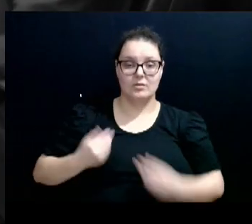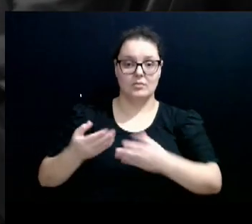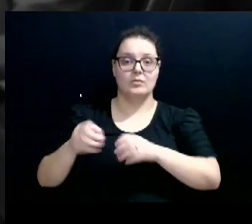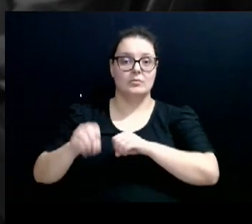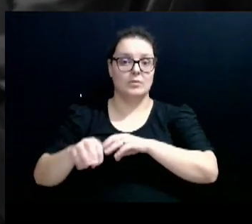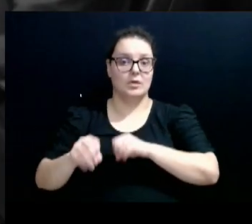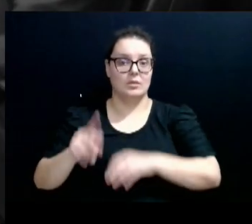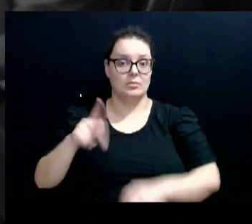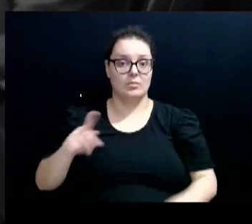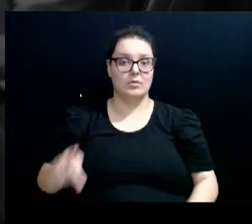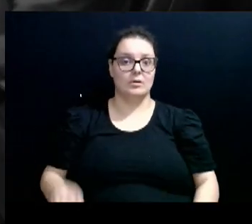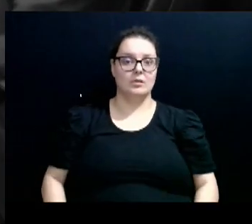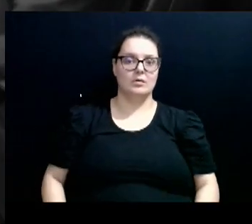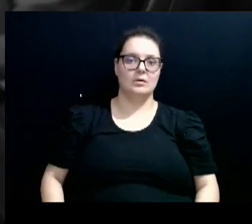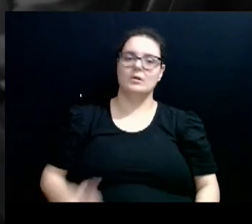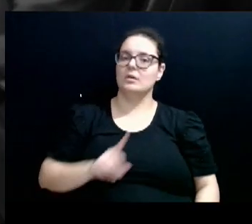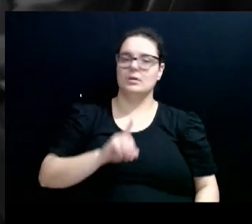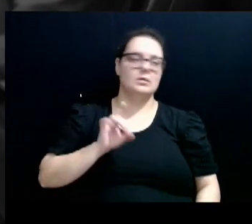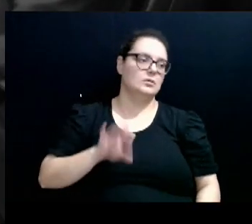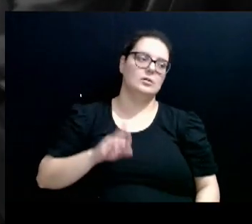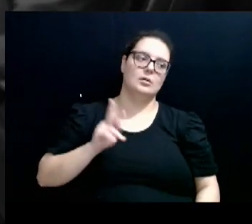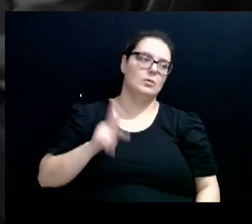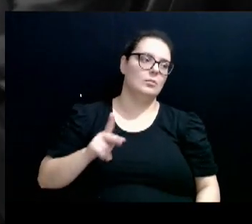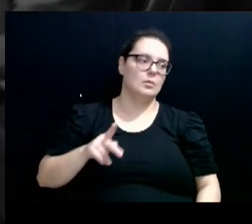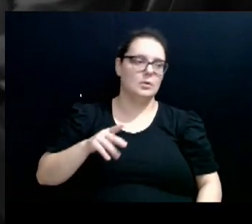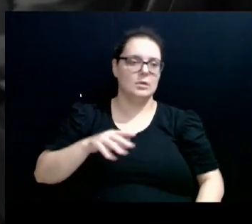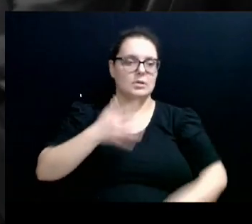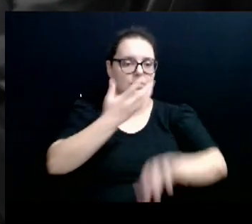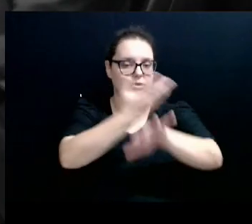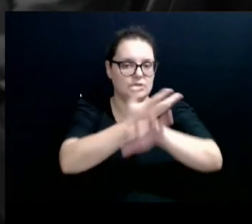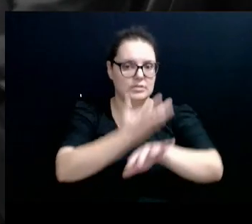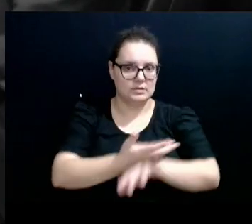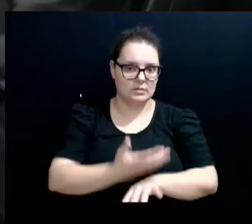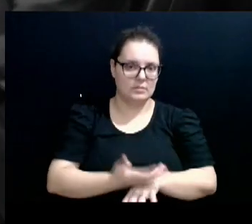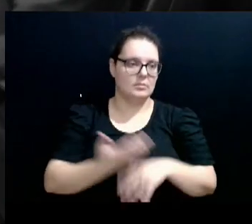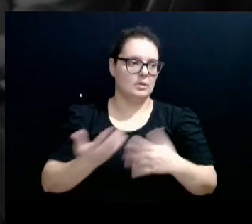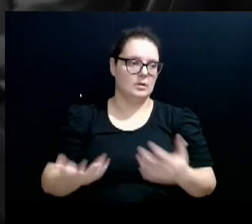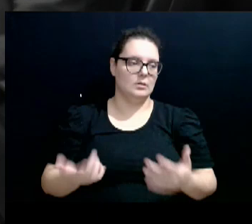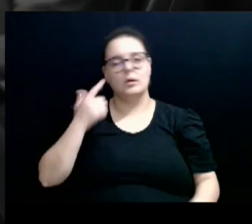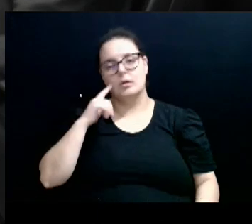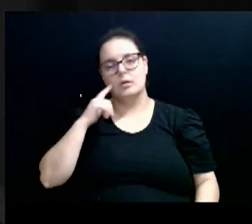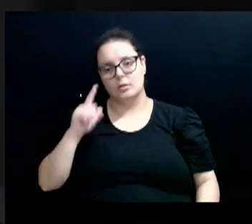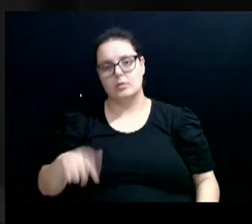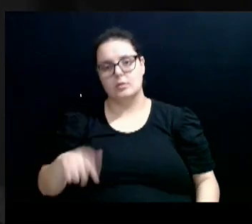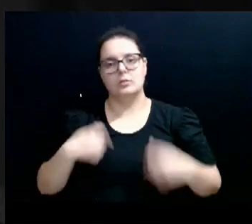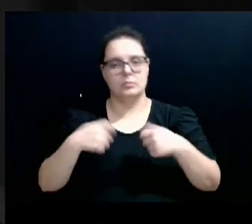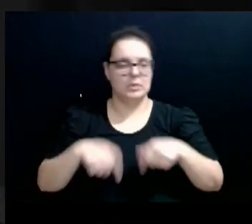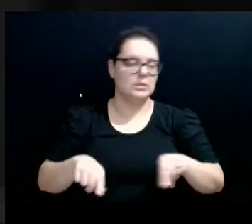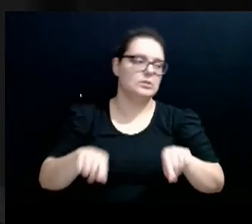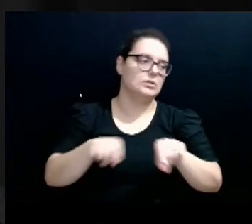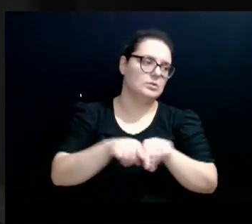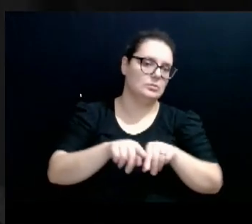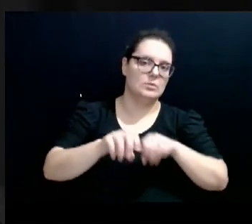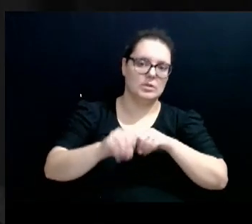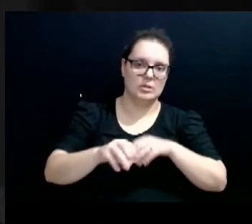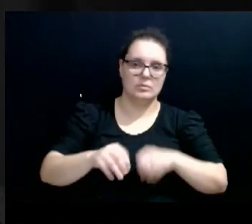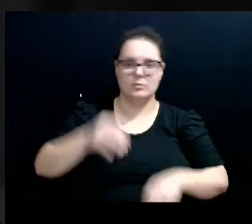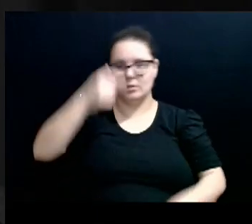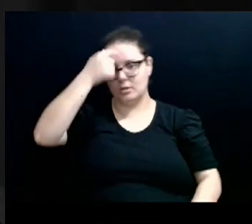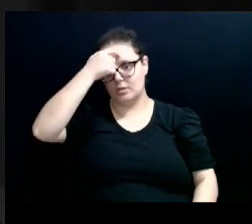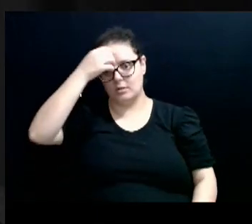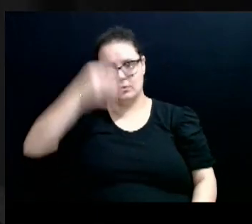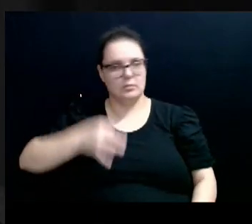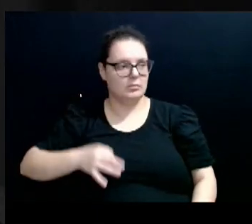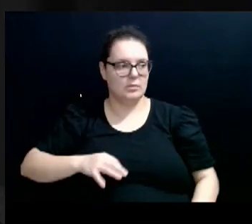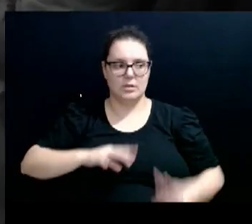Não apenas como um professor de uma disciplina, e claro que precisa também educar para a cidadania, mas passou total responsabilidade e